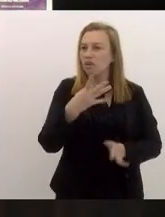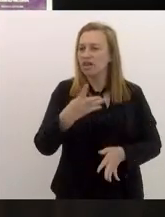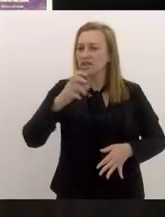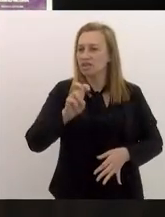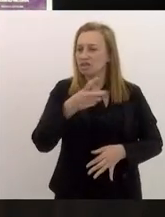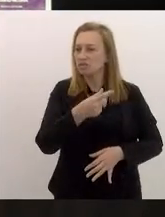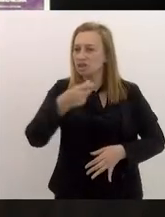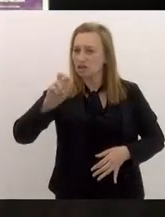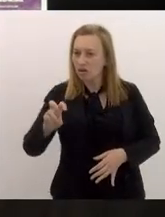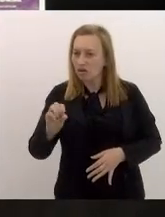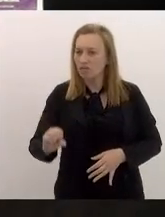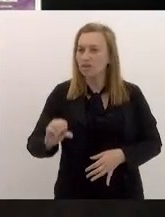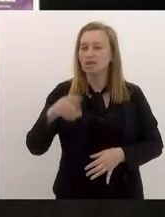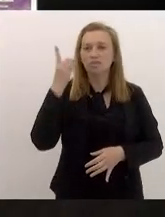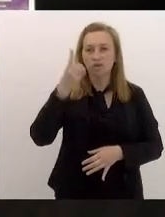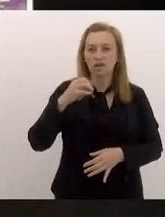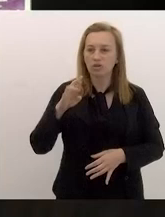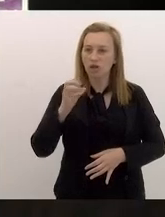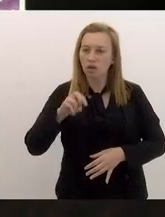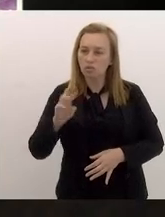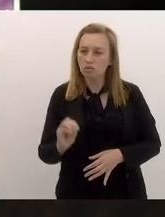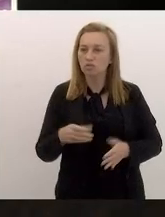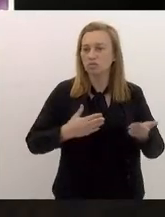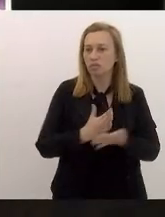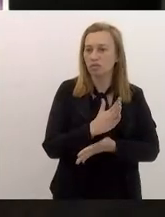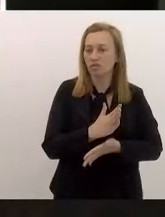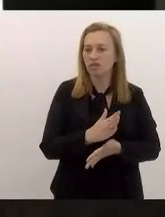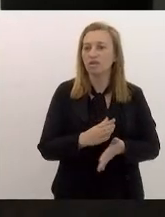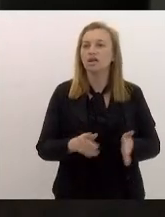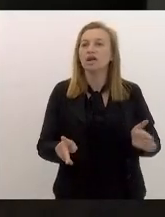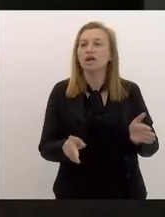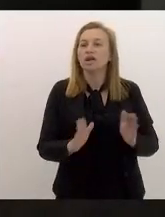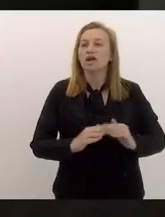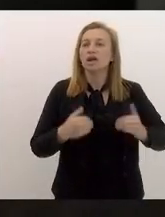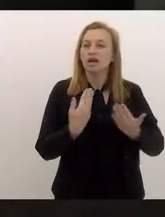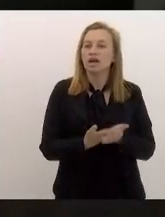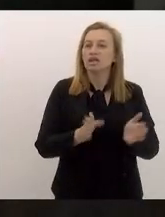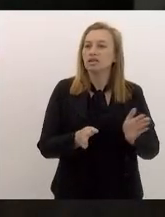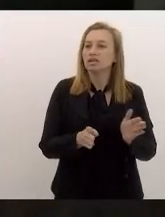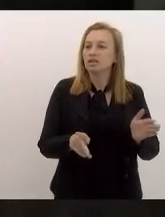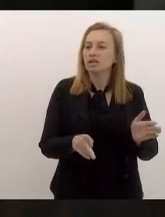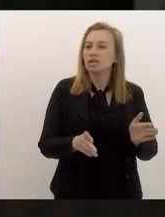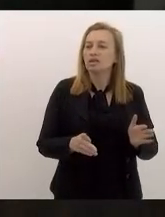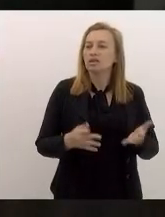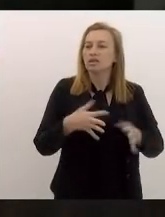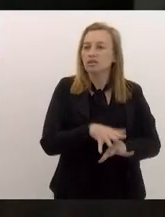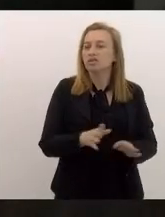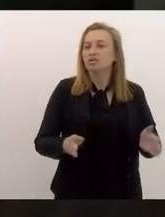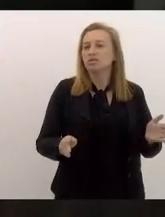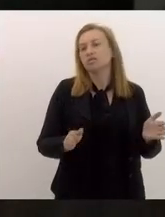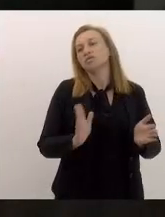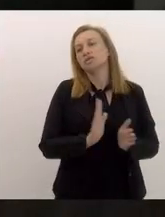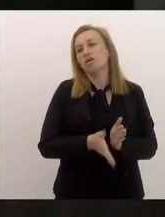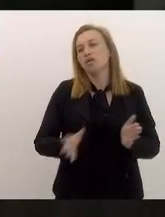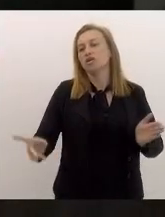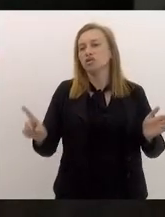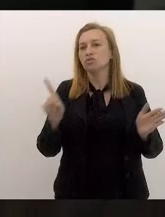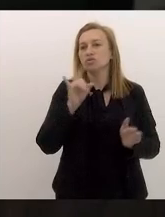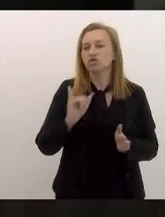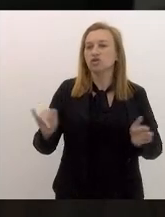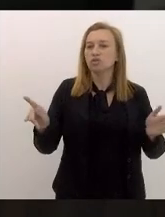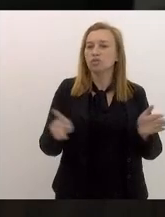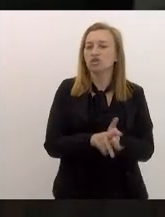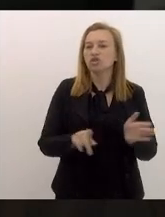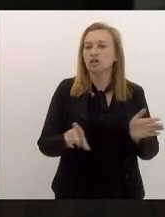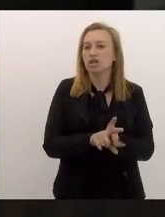4559 deputado Ronaldo Anqueta, os senhores que aprovam, permaneçam como estão aprovados. Requer a inclusão na ordem do dia do projeto